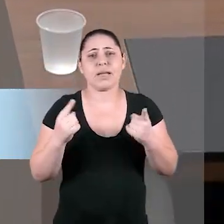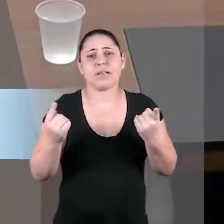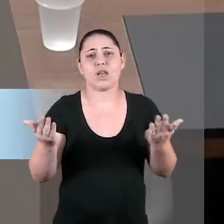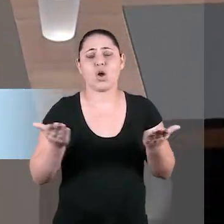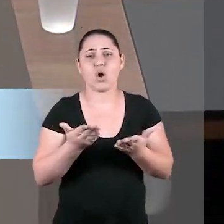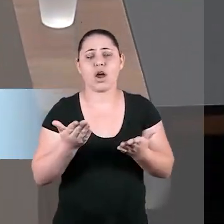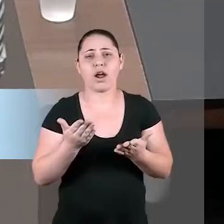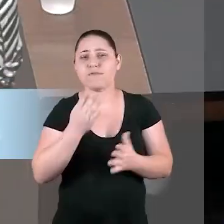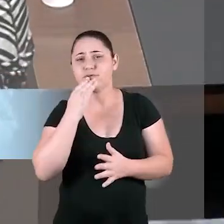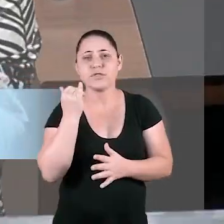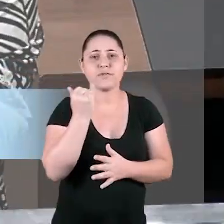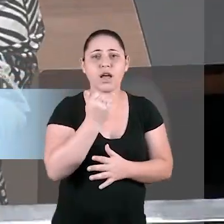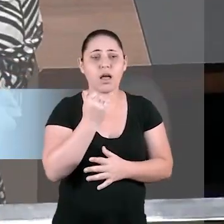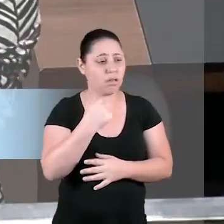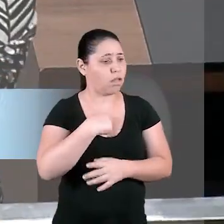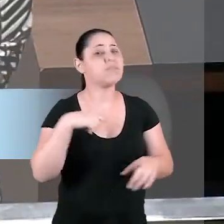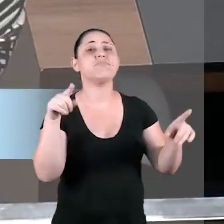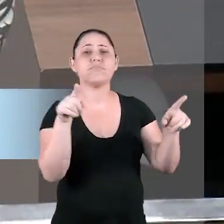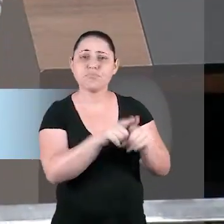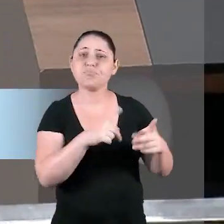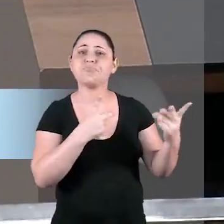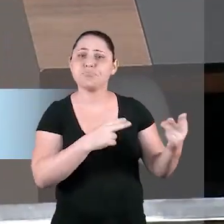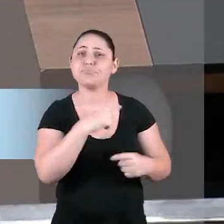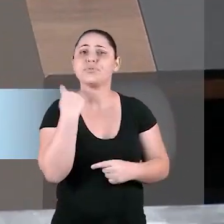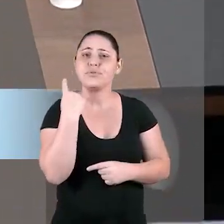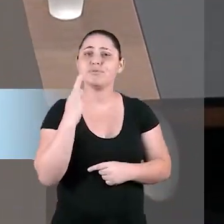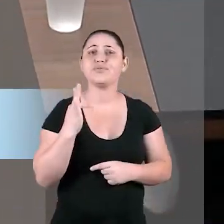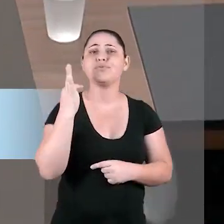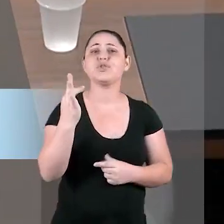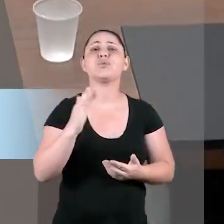Mas agora você fala, eu também vou.